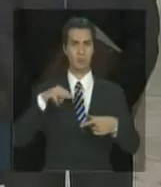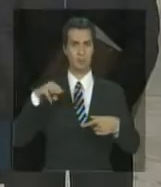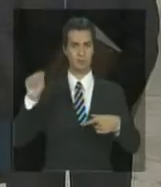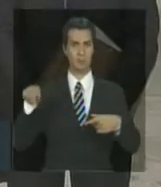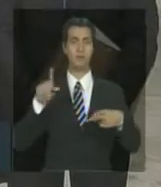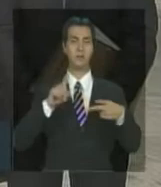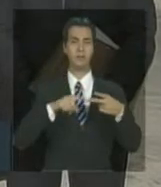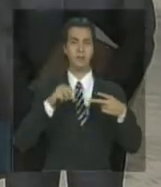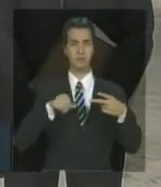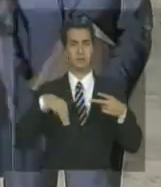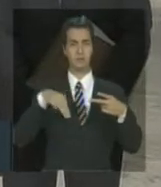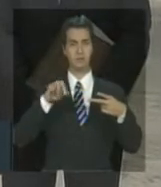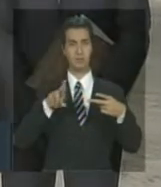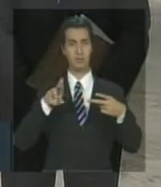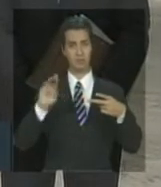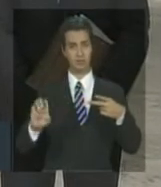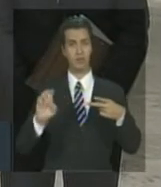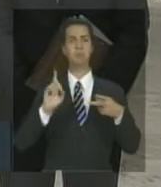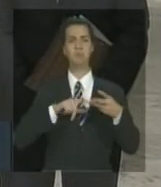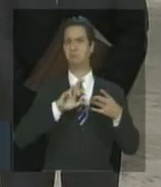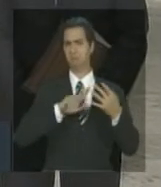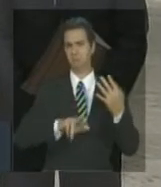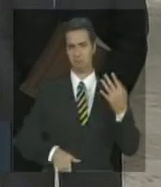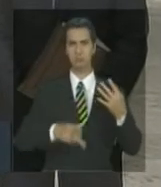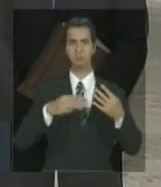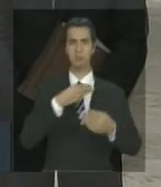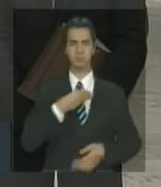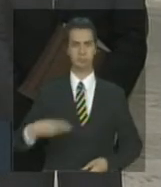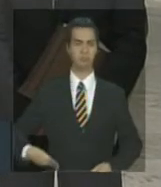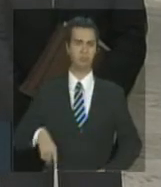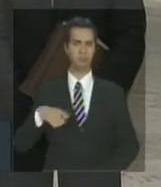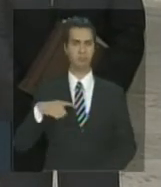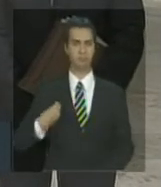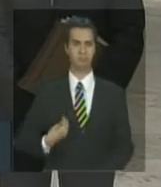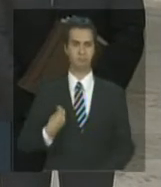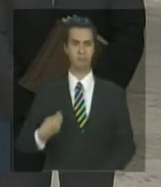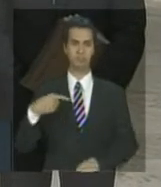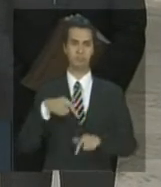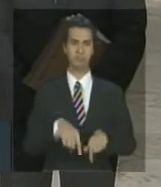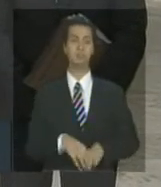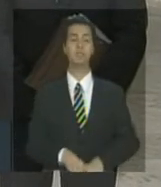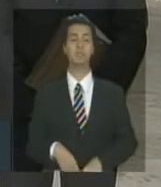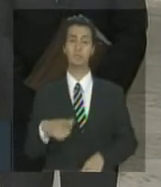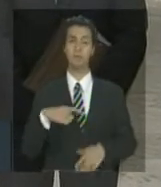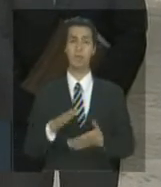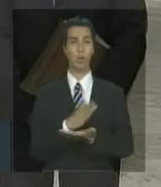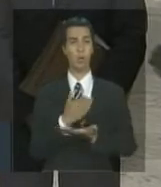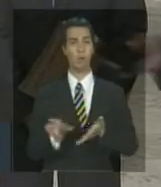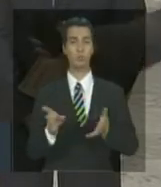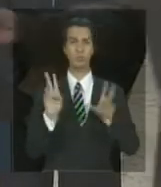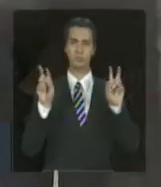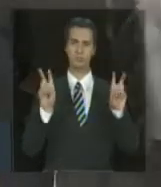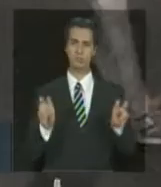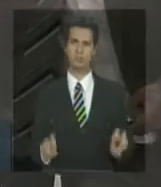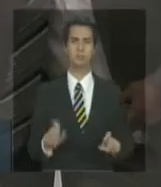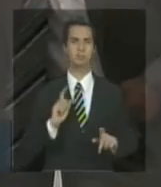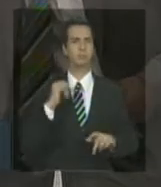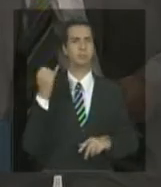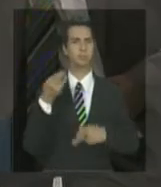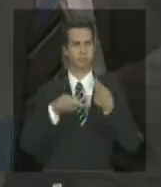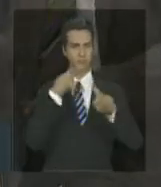Exteriores, além de vários outros, e alguns pontos muito importantes foram